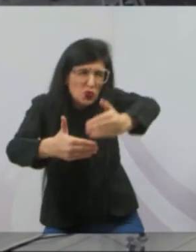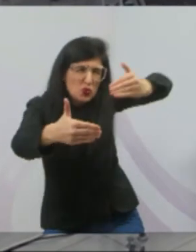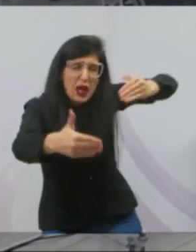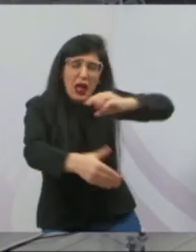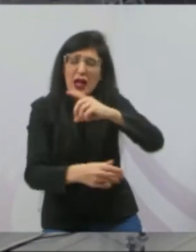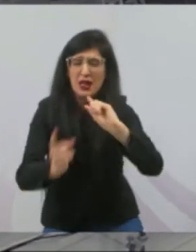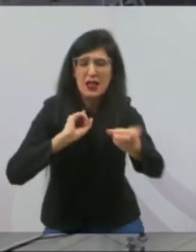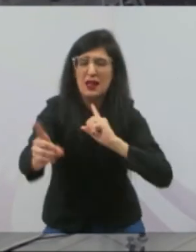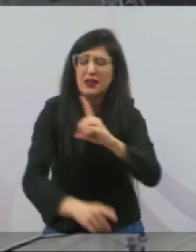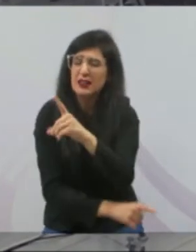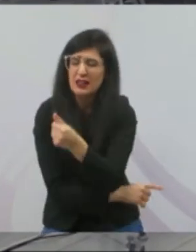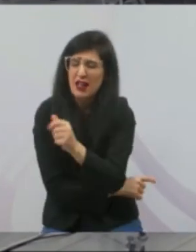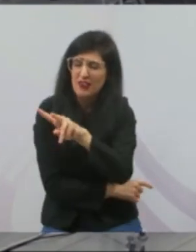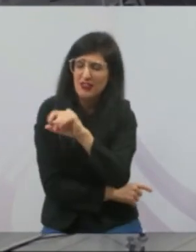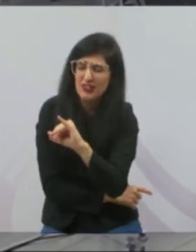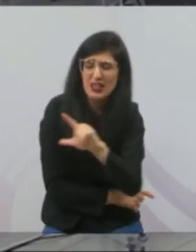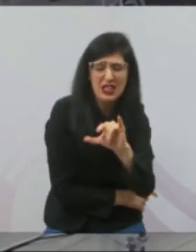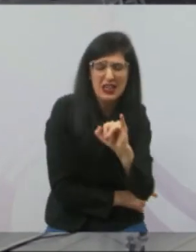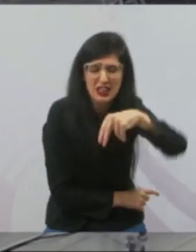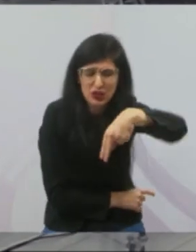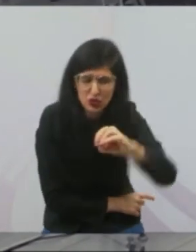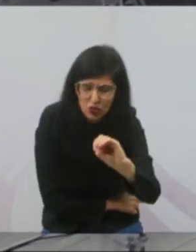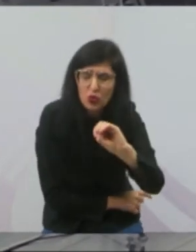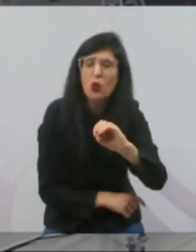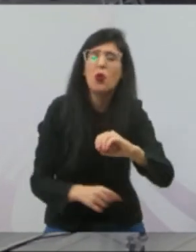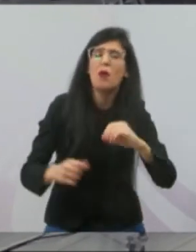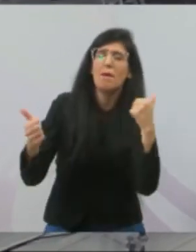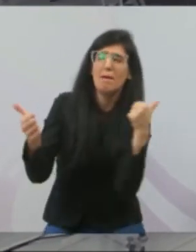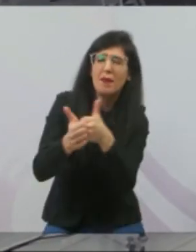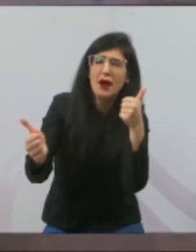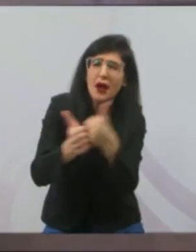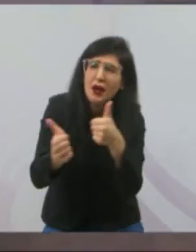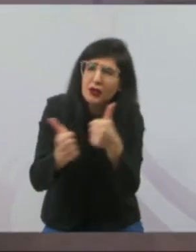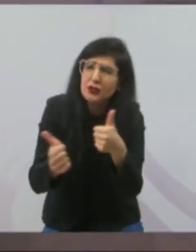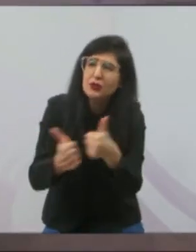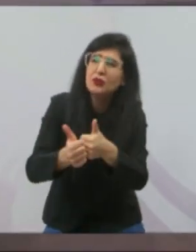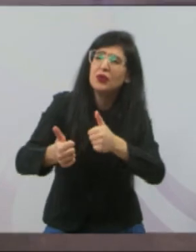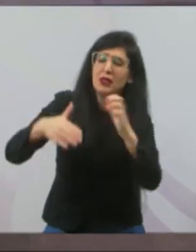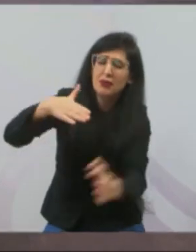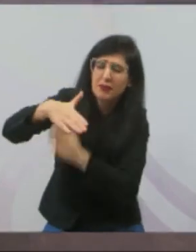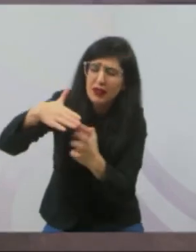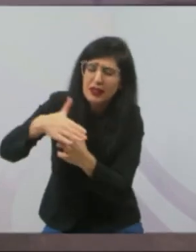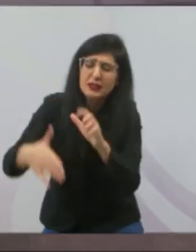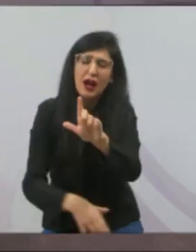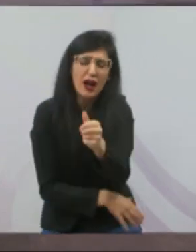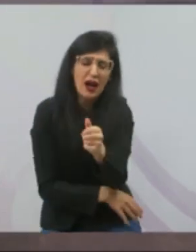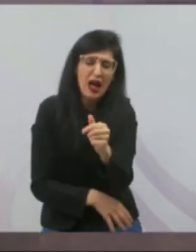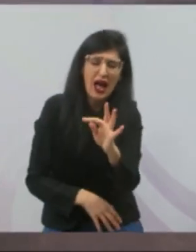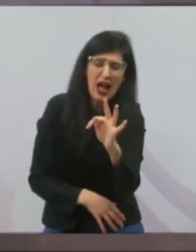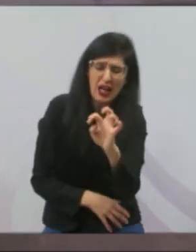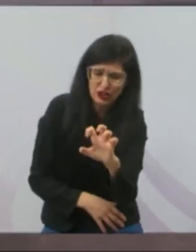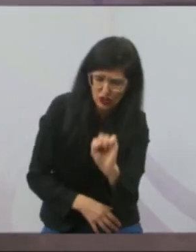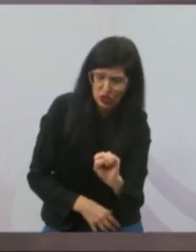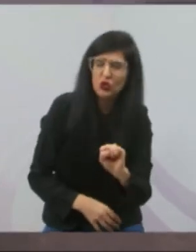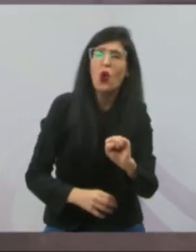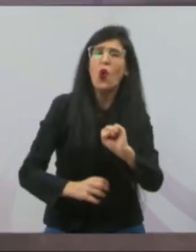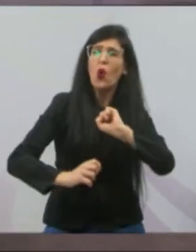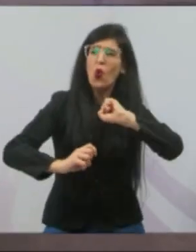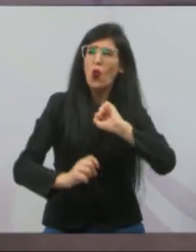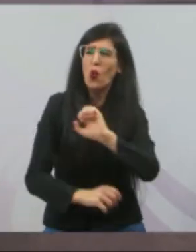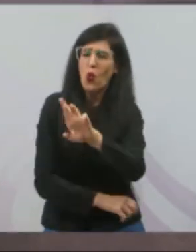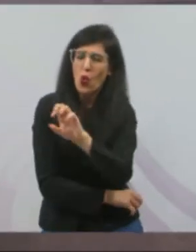Somente então chegou ao meu conhecimento que o equipamento já apresentava um histórico de alagamentos e que a IMF havia sido transferida de local